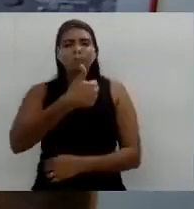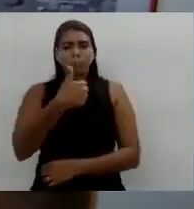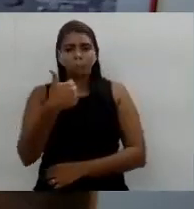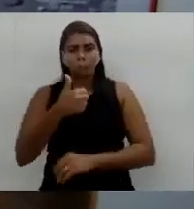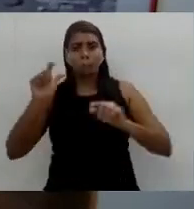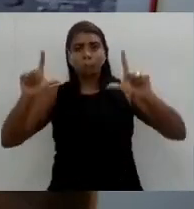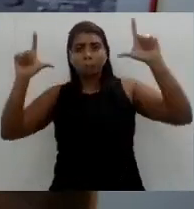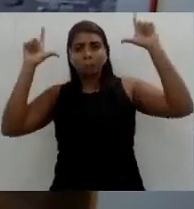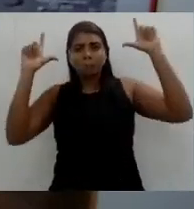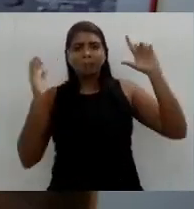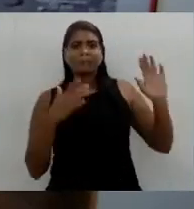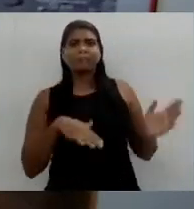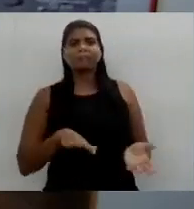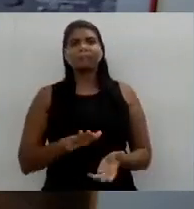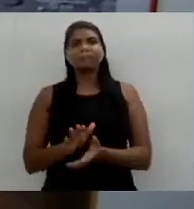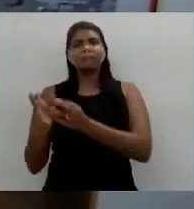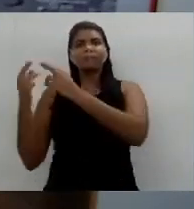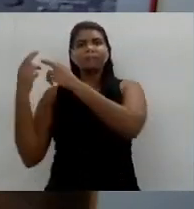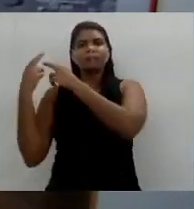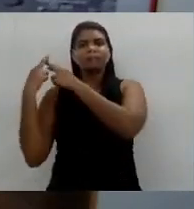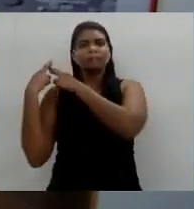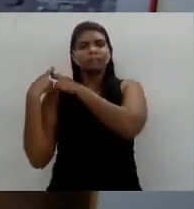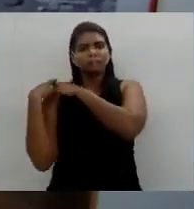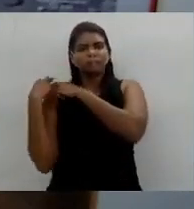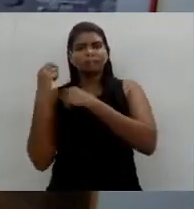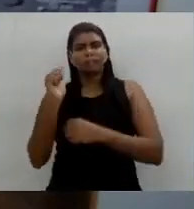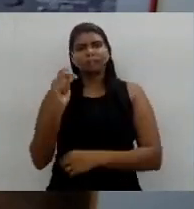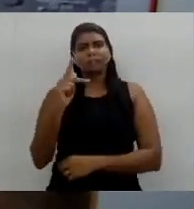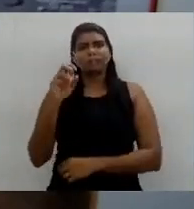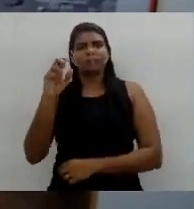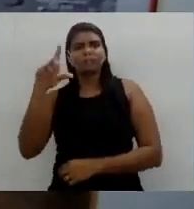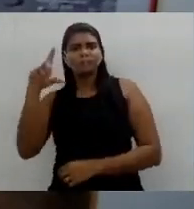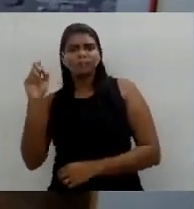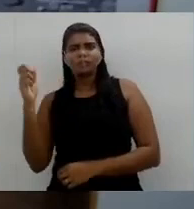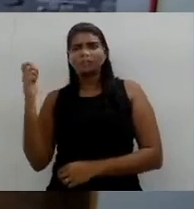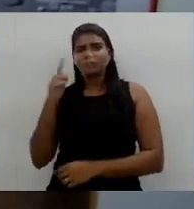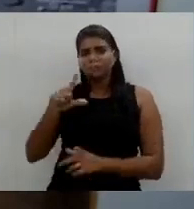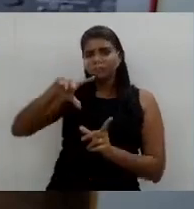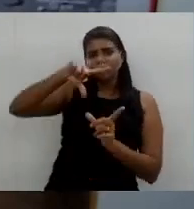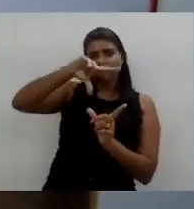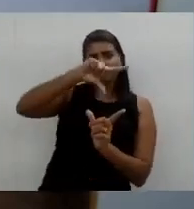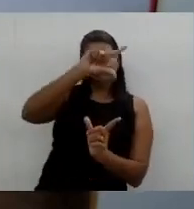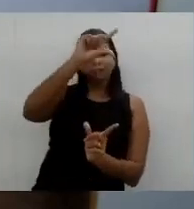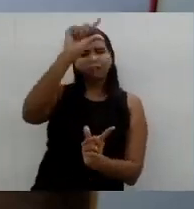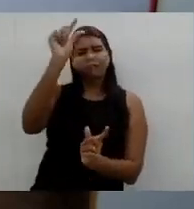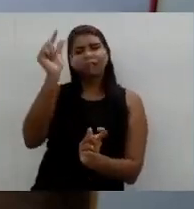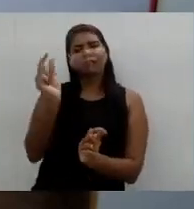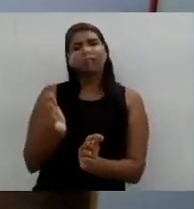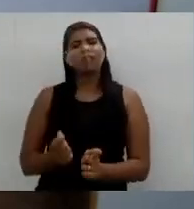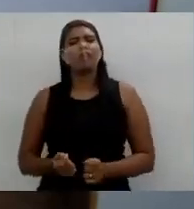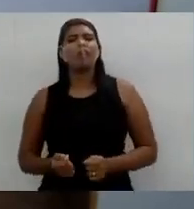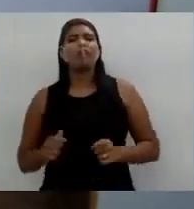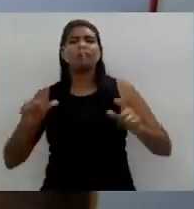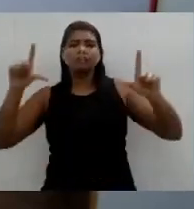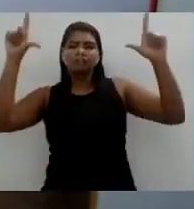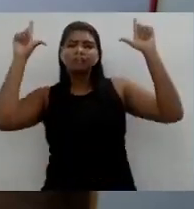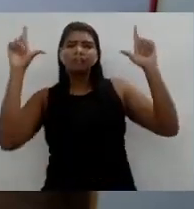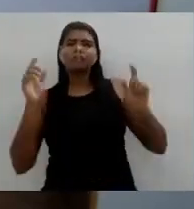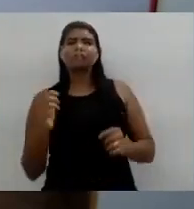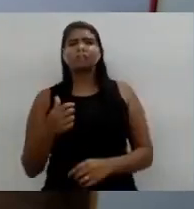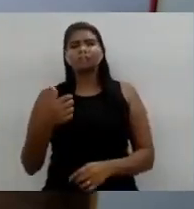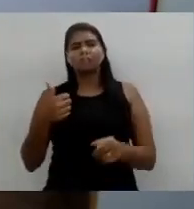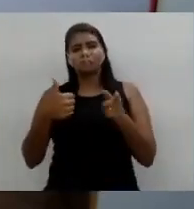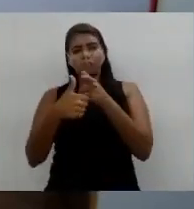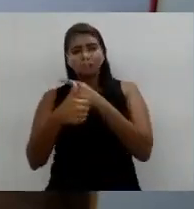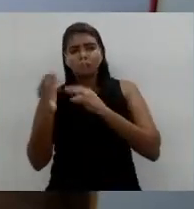primeira questão. A missão Apolo, que foi a conquista da Lua, né? A primeira missão